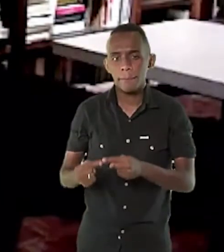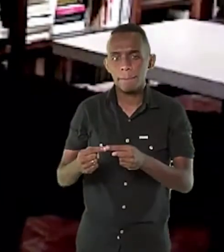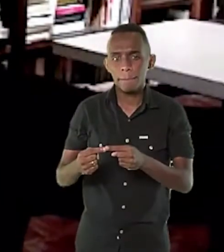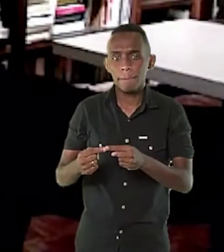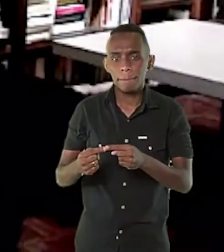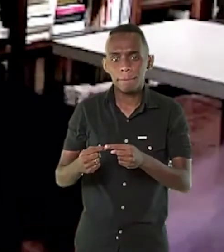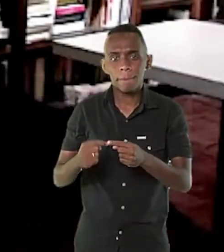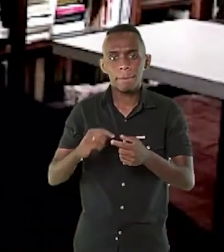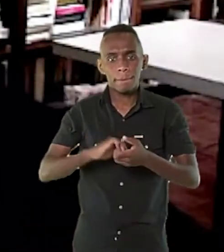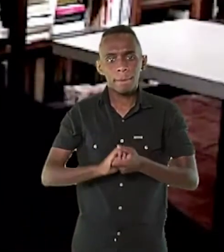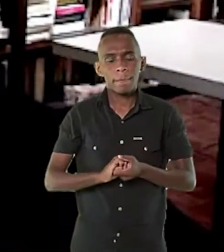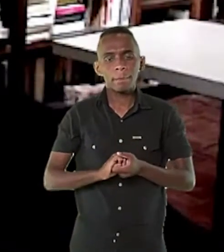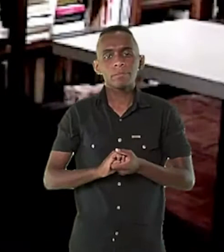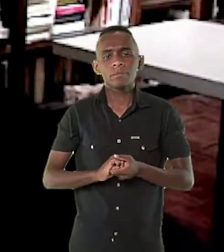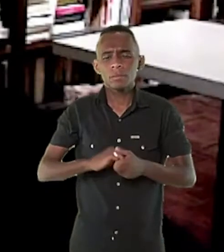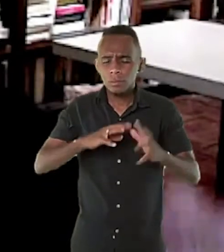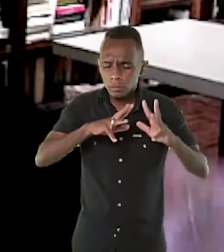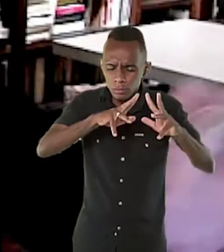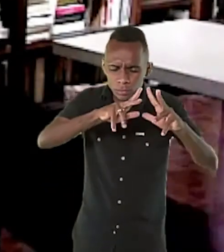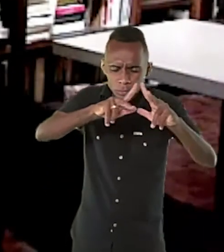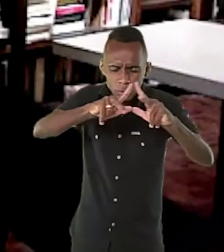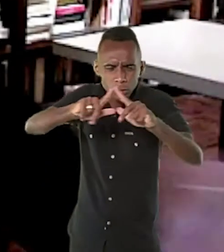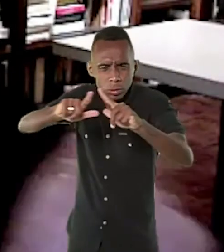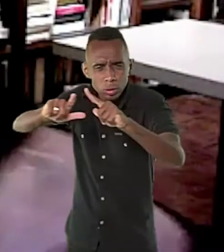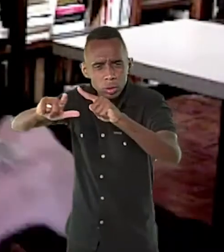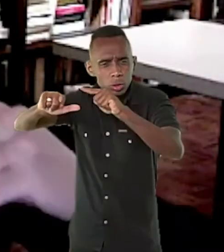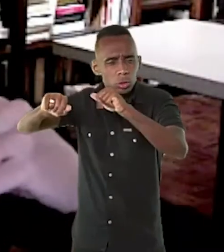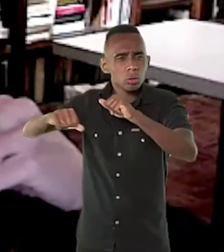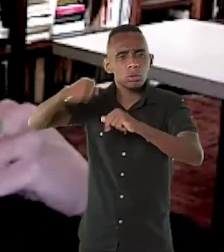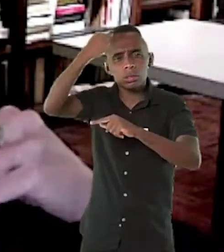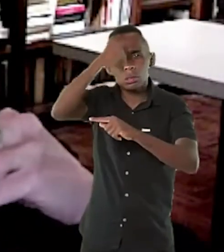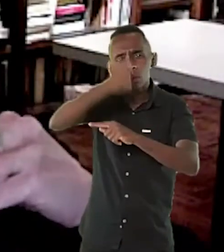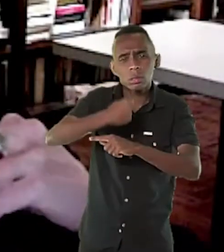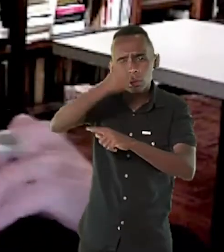Gisele, ela tem todos esses padrões associados.